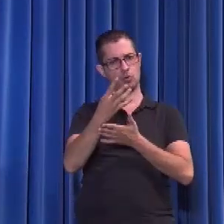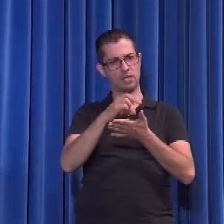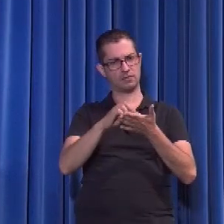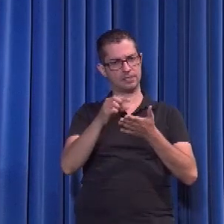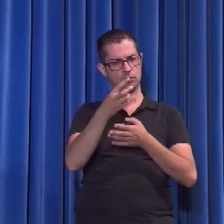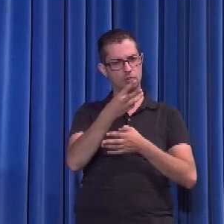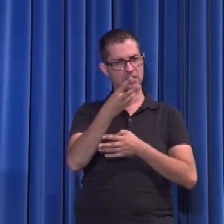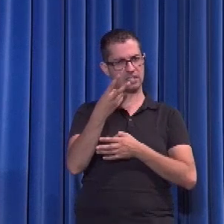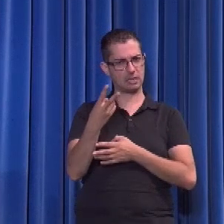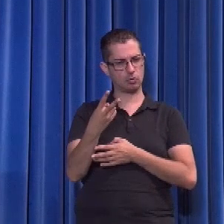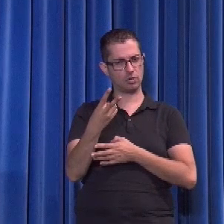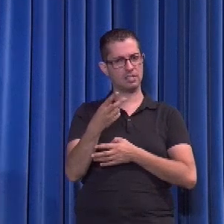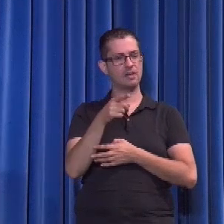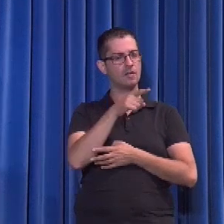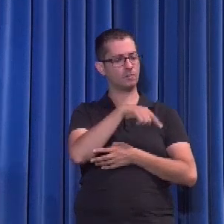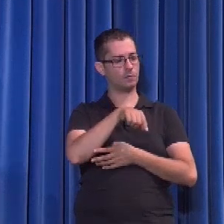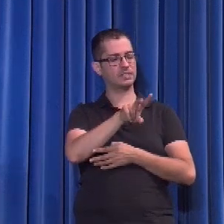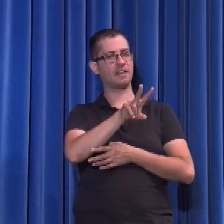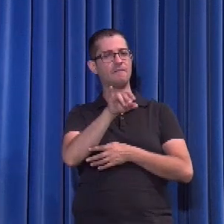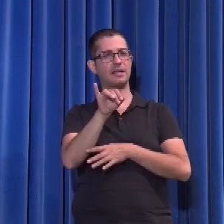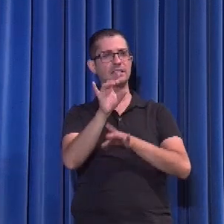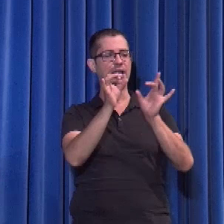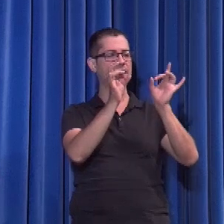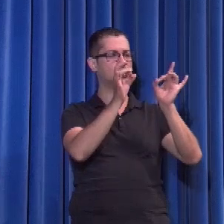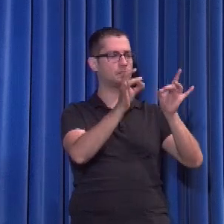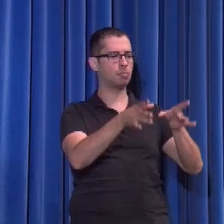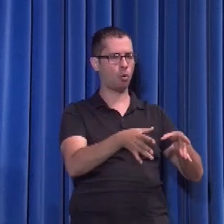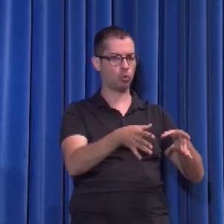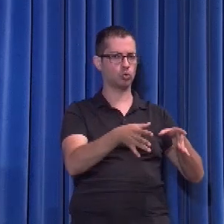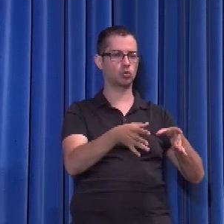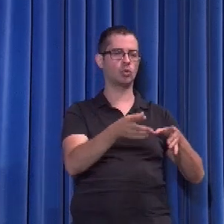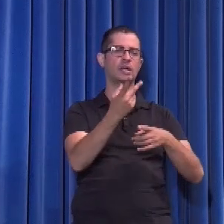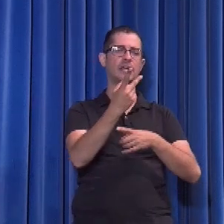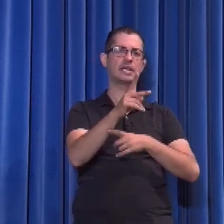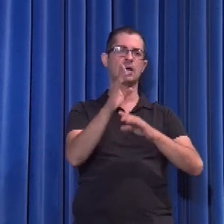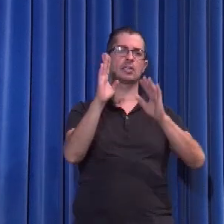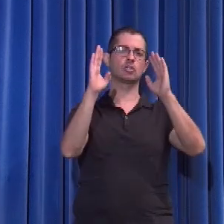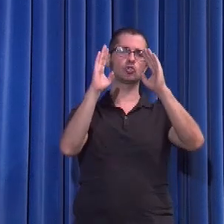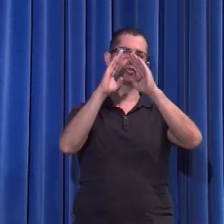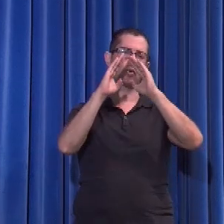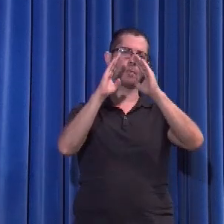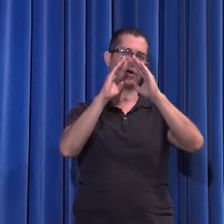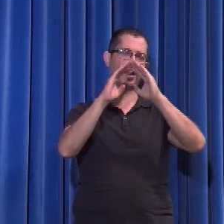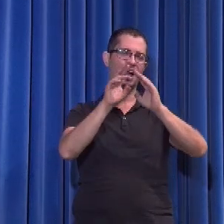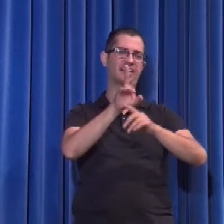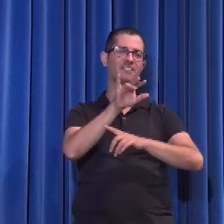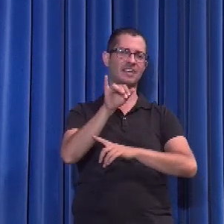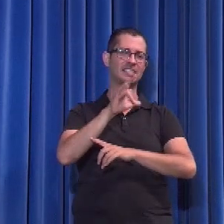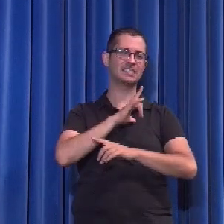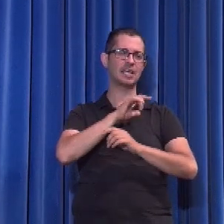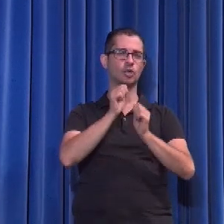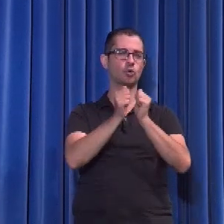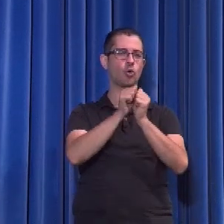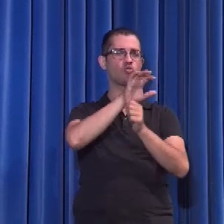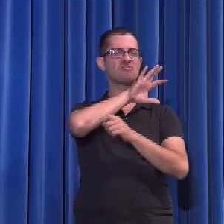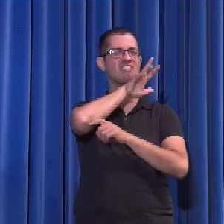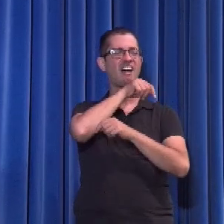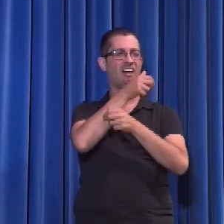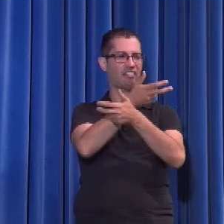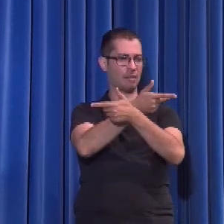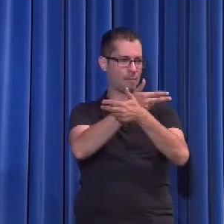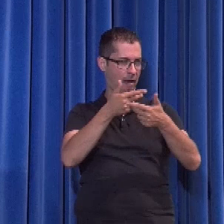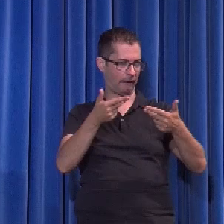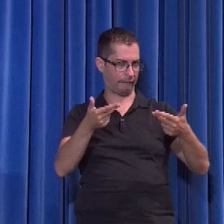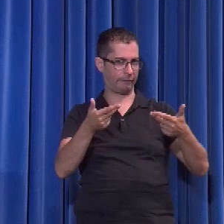Serás expulso de entre os homens, e a tua morada será como os animais do campo, e